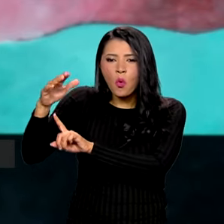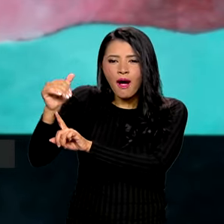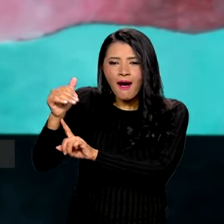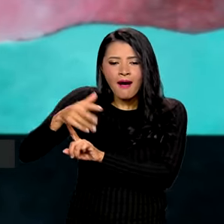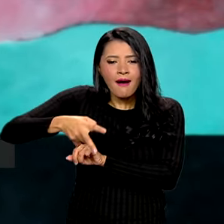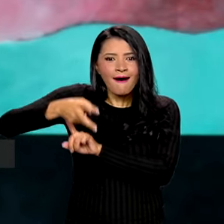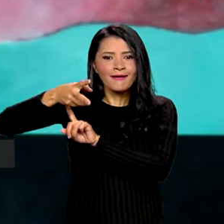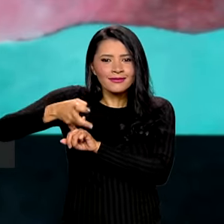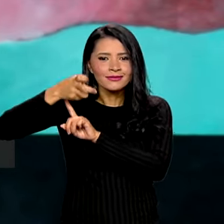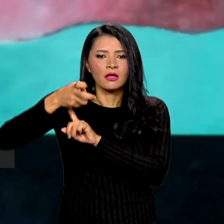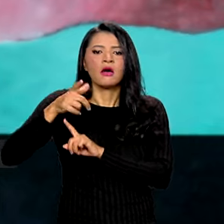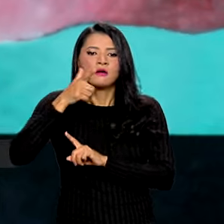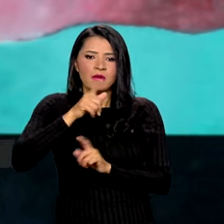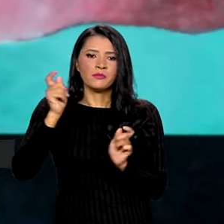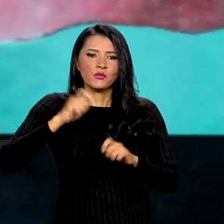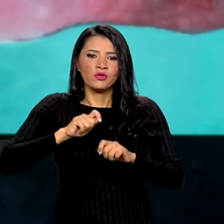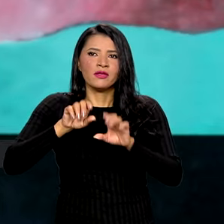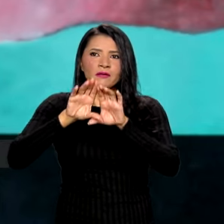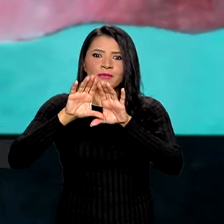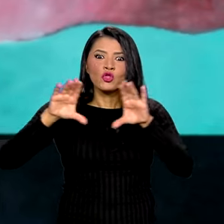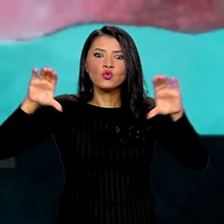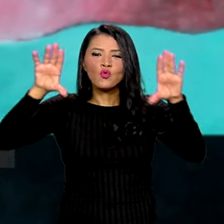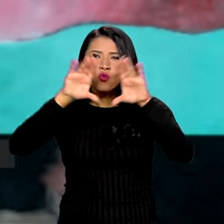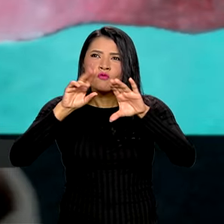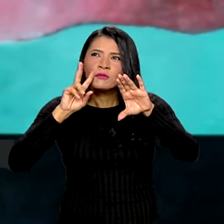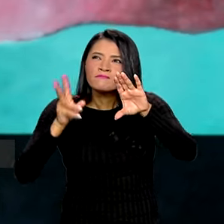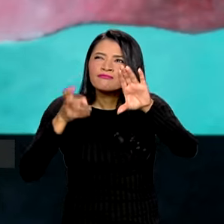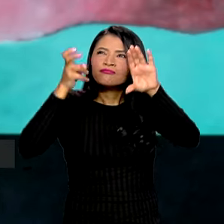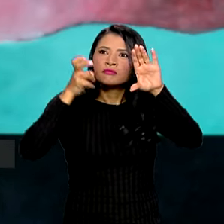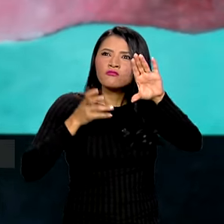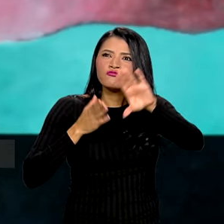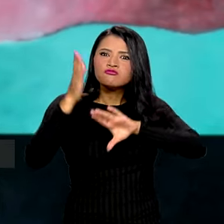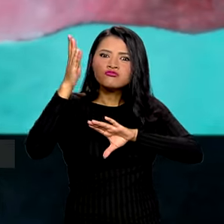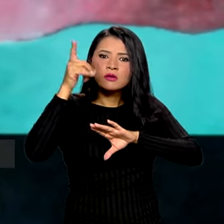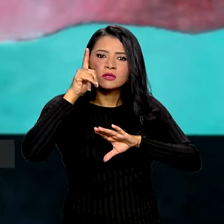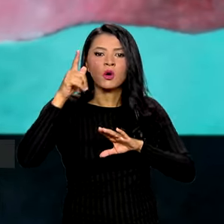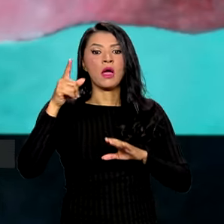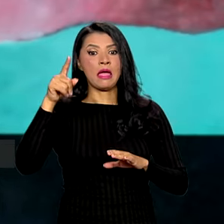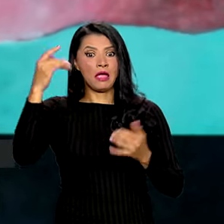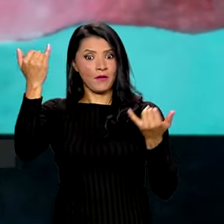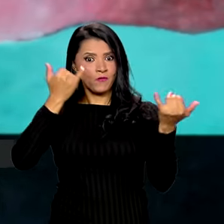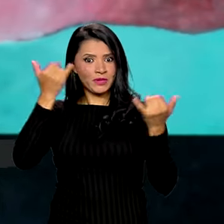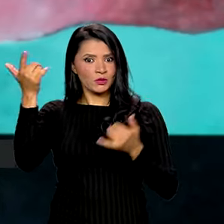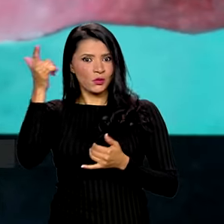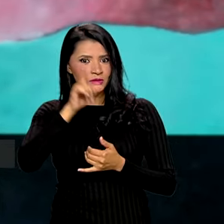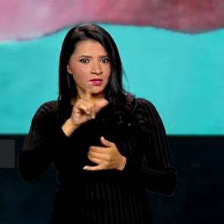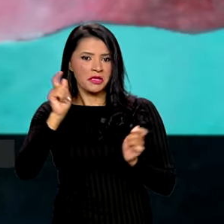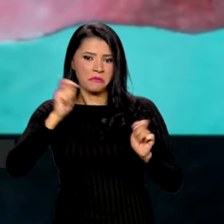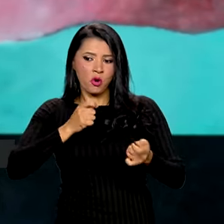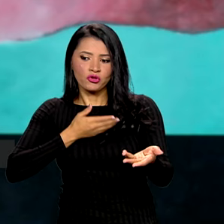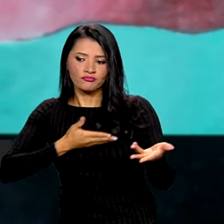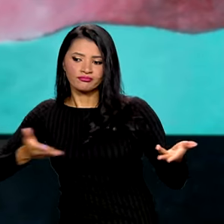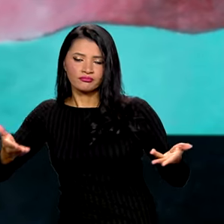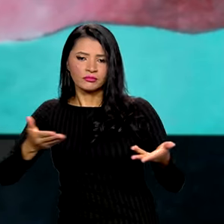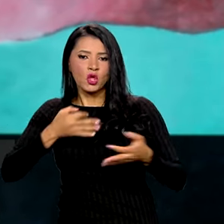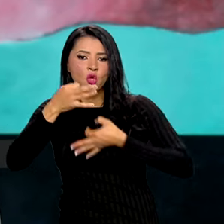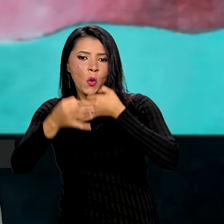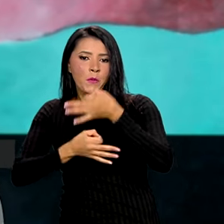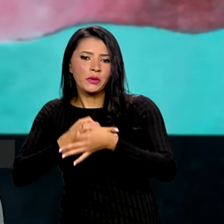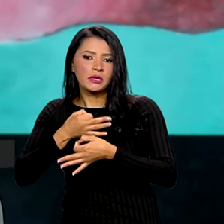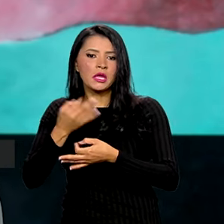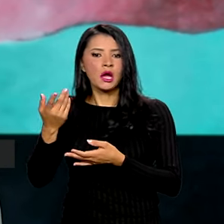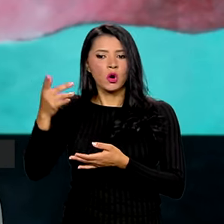possibilitar imaginamento através das nuvens. Então é preciso cruzar essas informações e ouvir a opinião dos